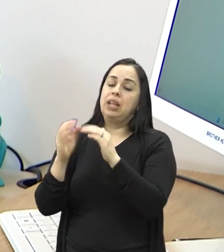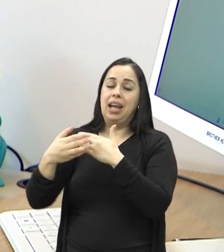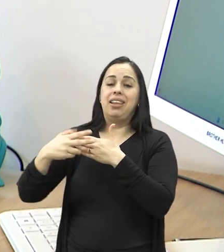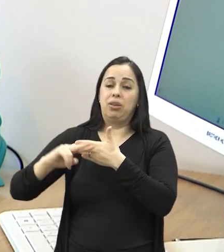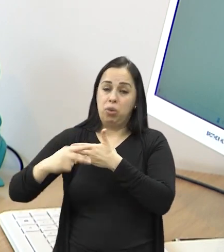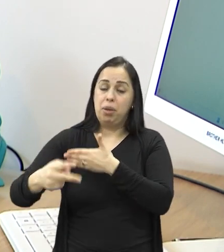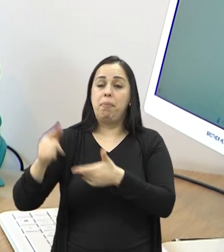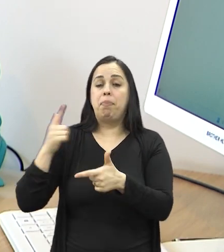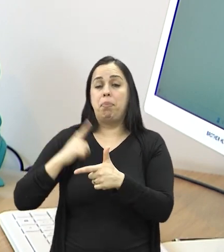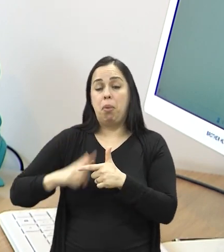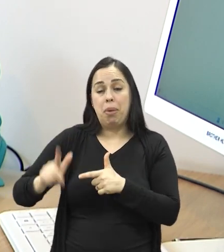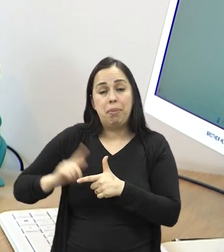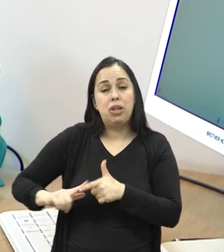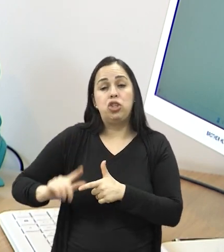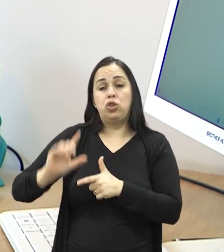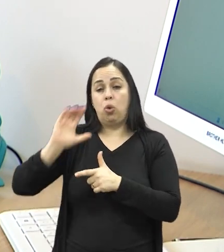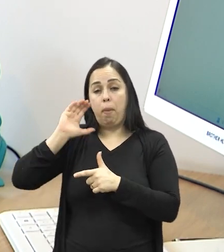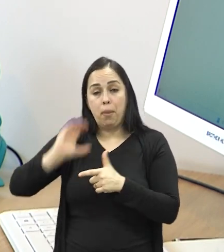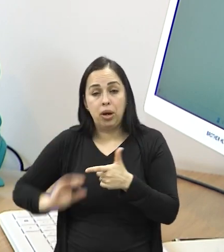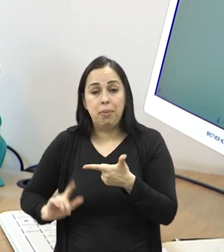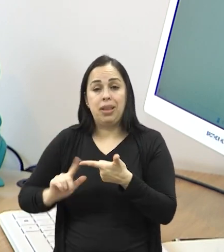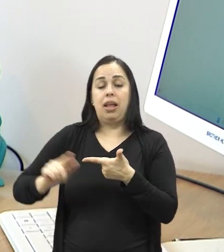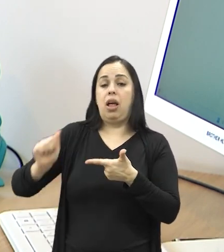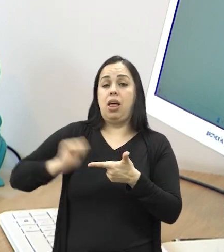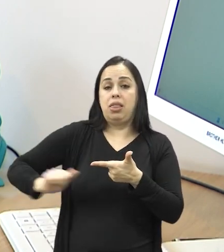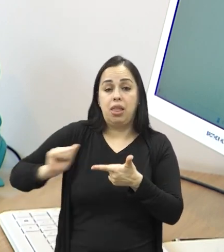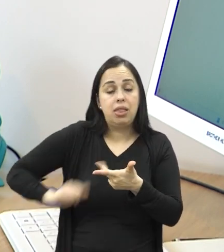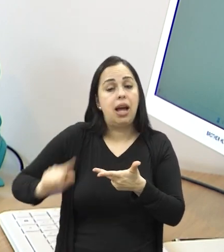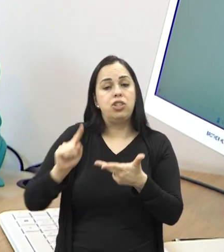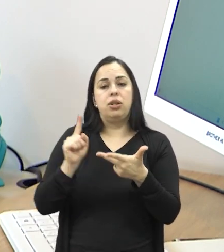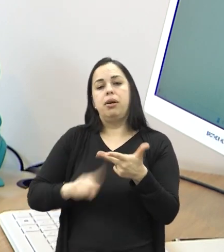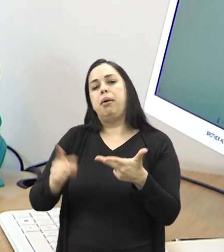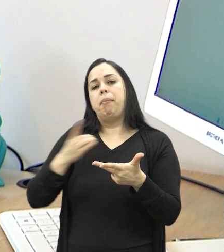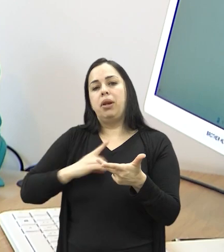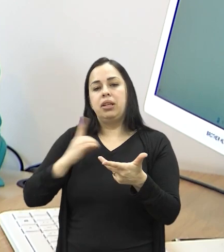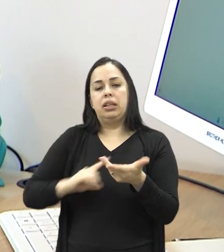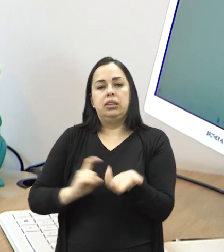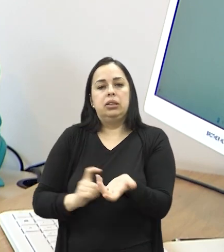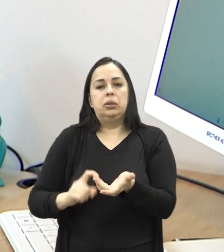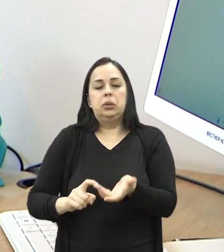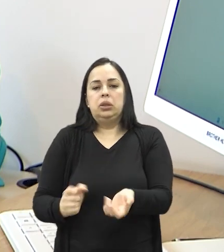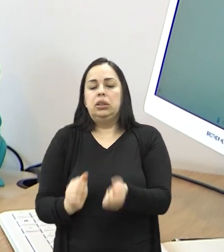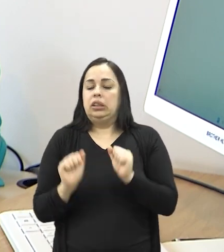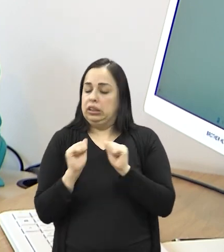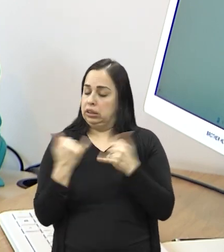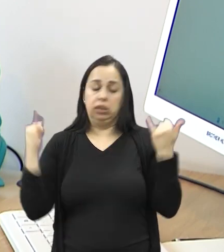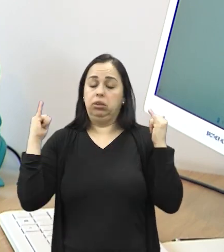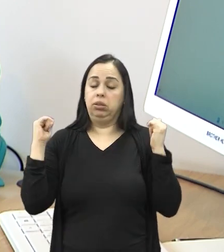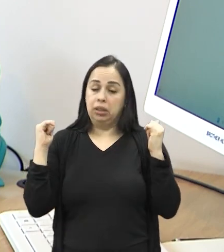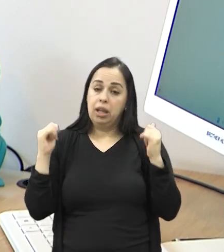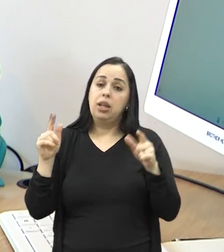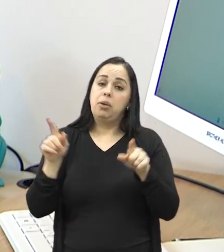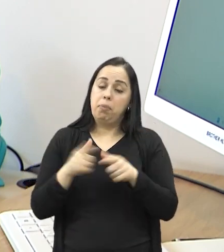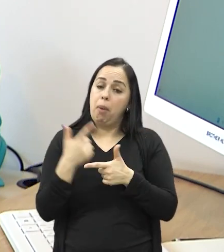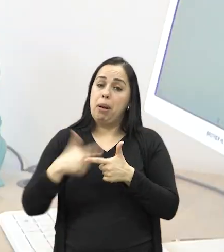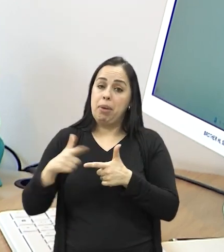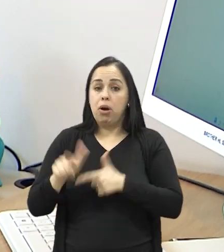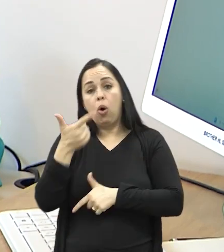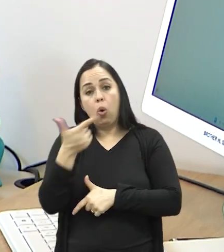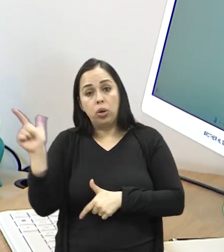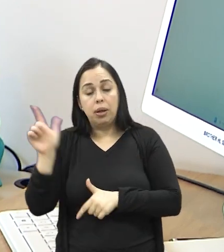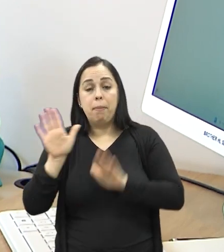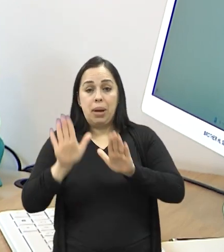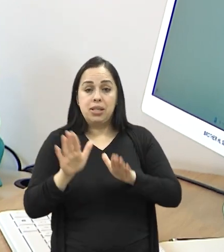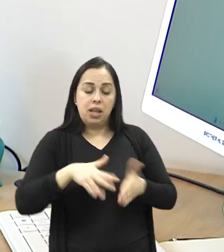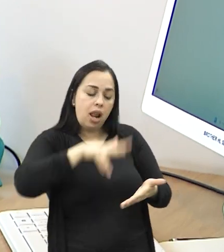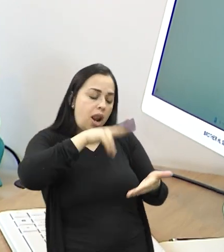essas consequências de problemas de comportamento, ansiedade, depressão, irritabilidade, entre diversos problemas. Quando